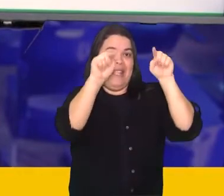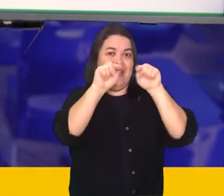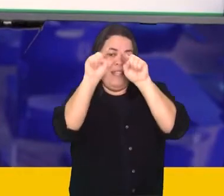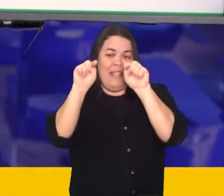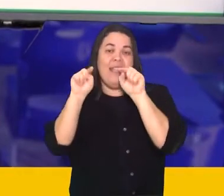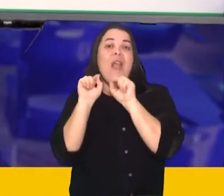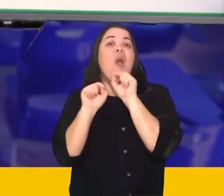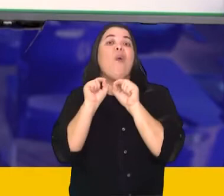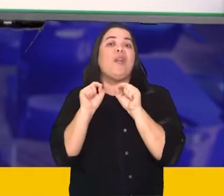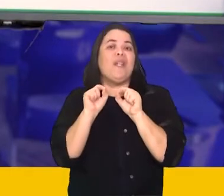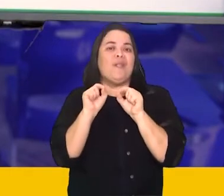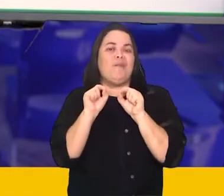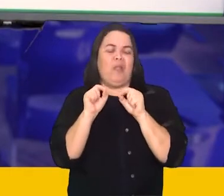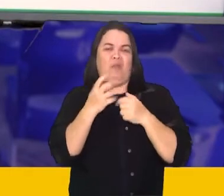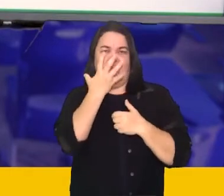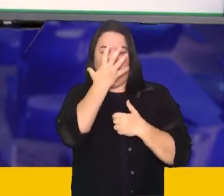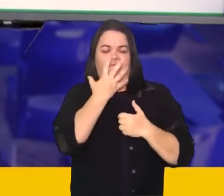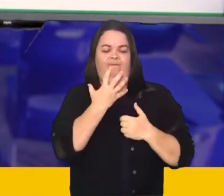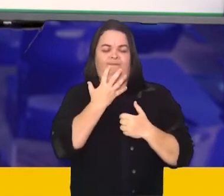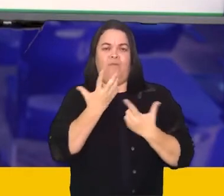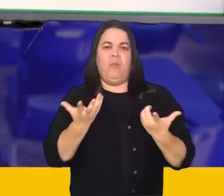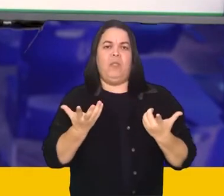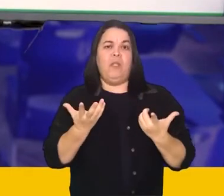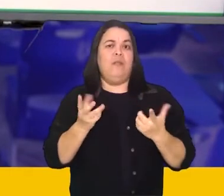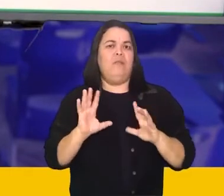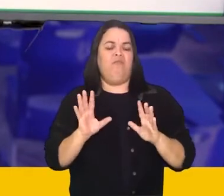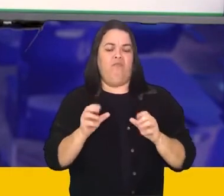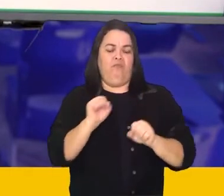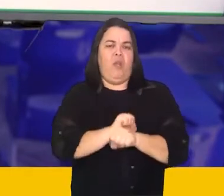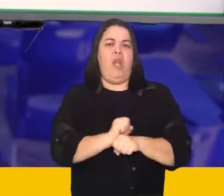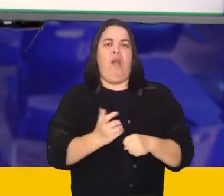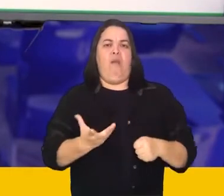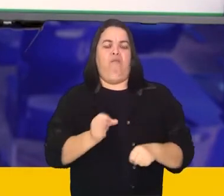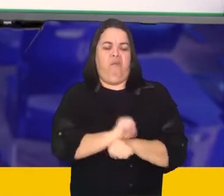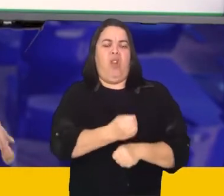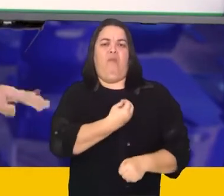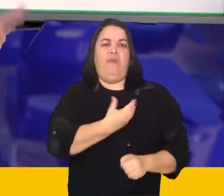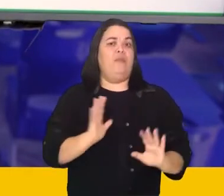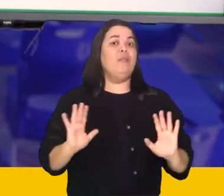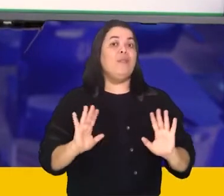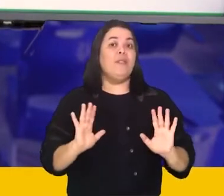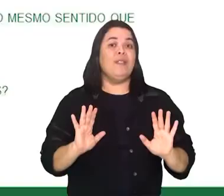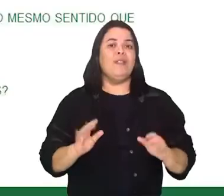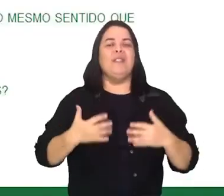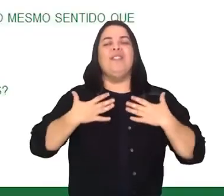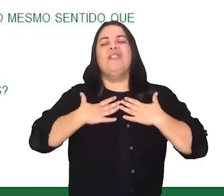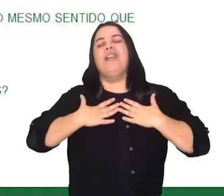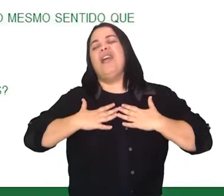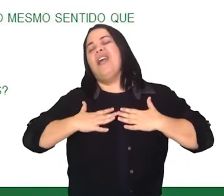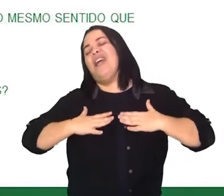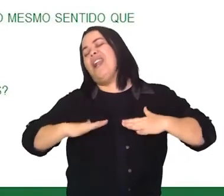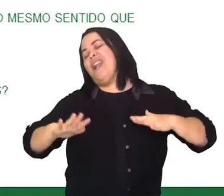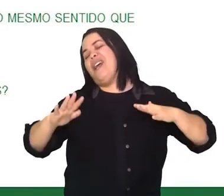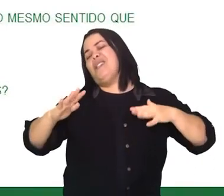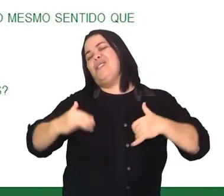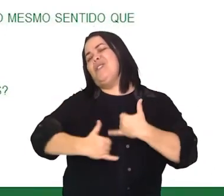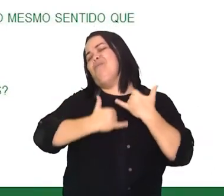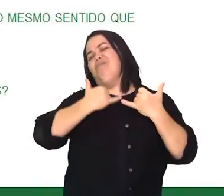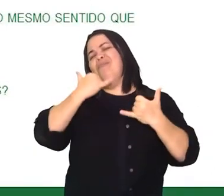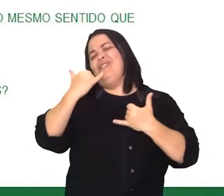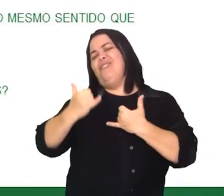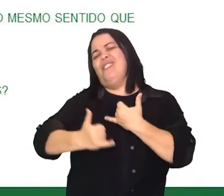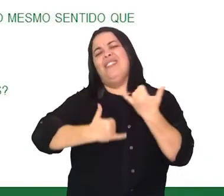de seriedade, de parar para um balanço da vida e relaxar, divertir-se,